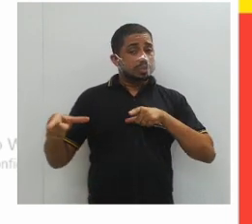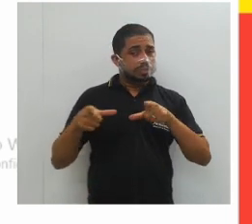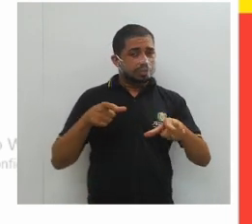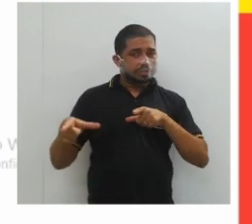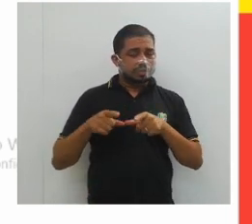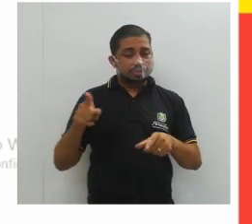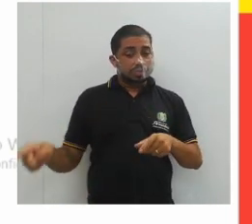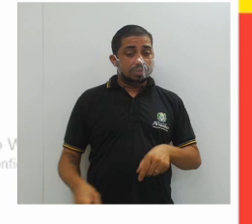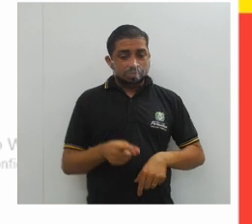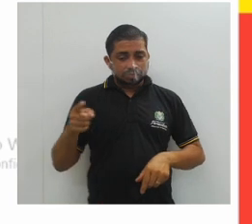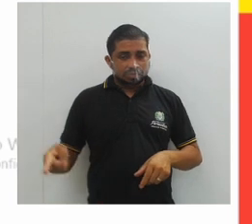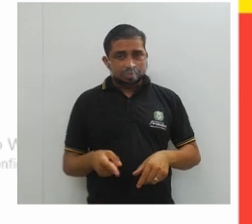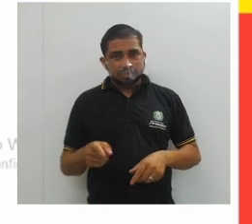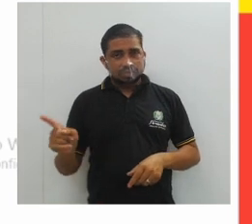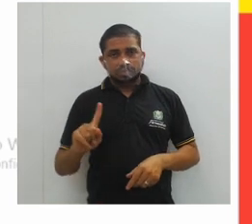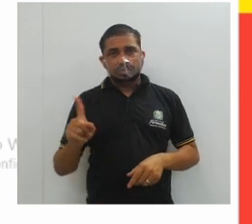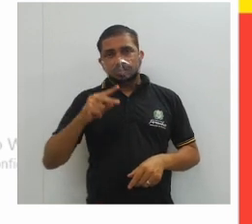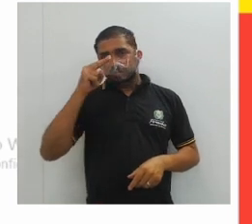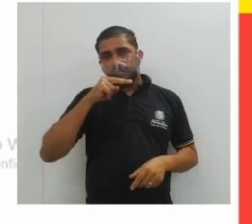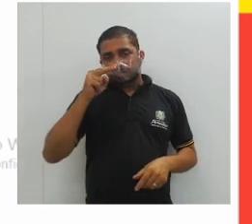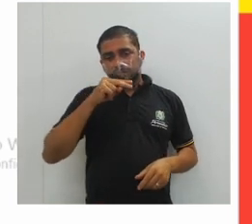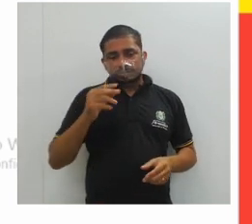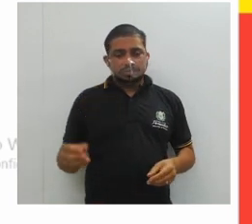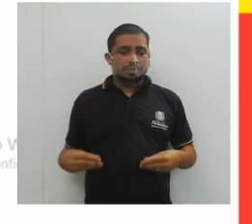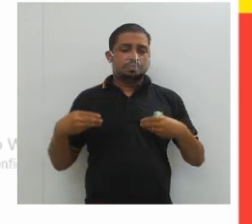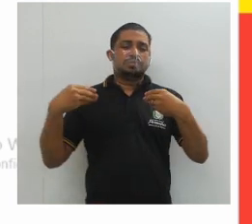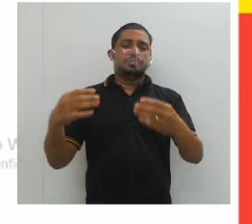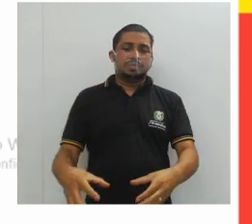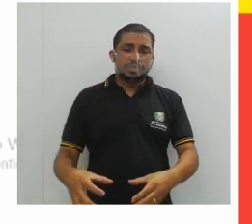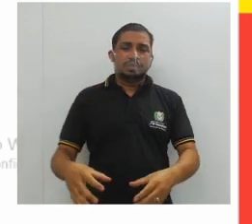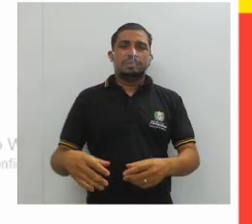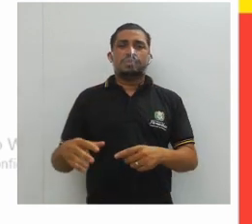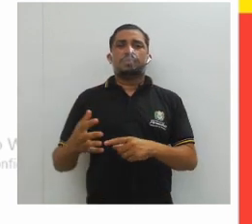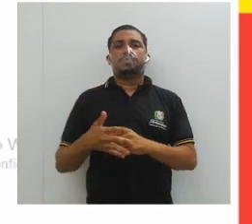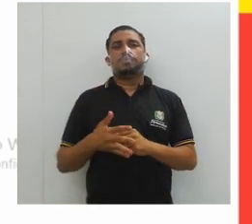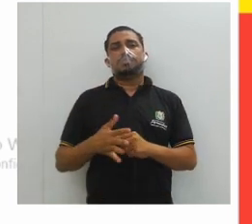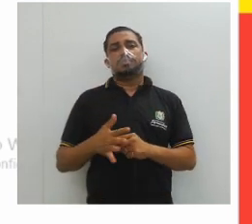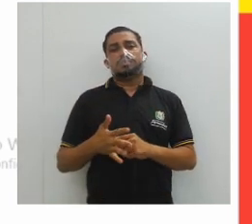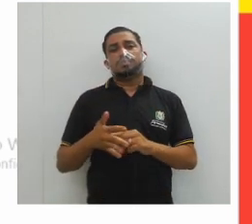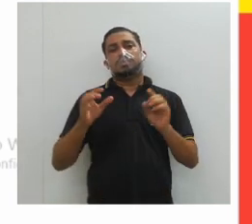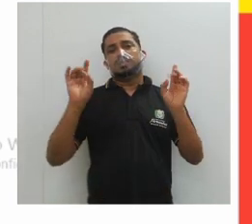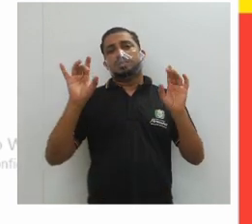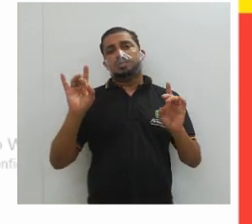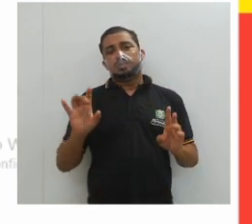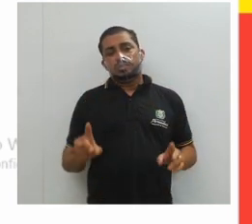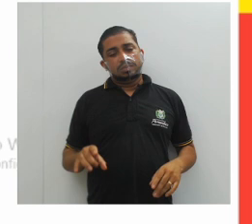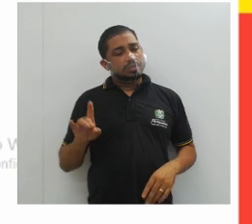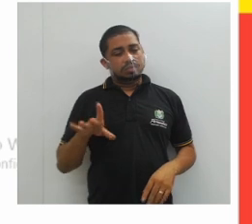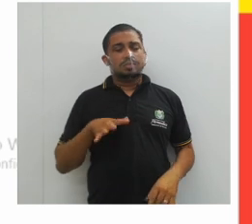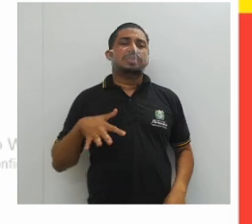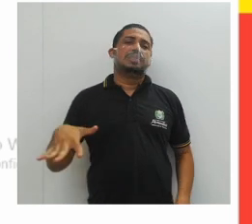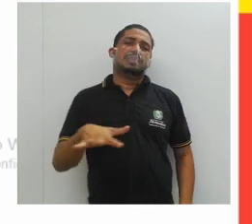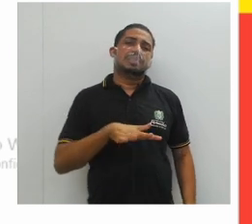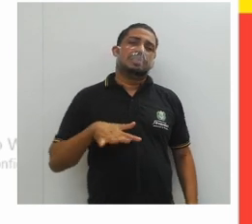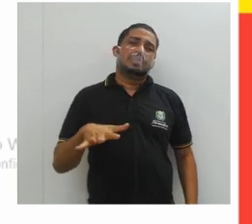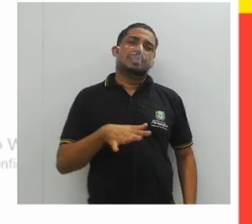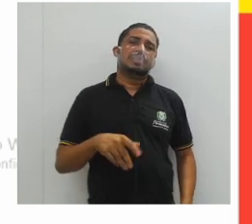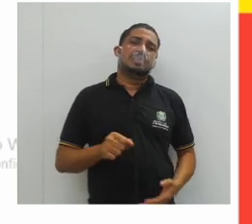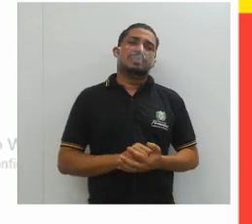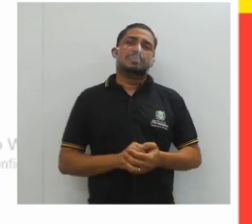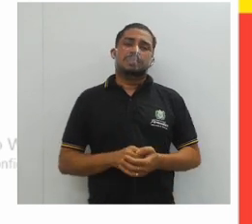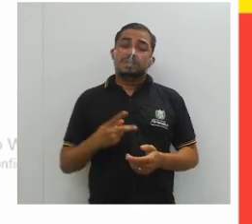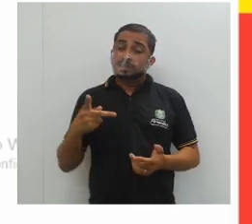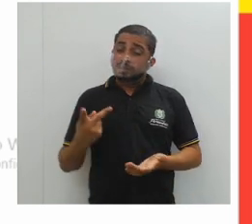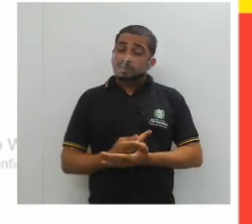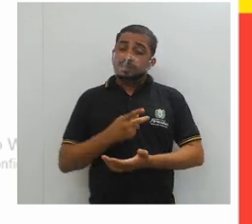dessa roda do carro não é o mesmo que vai botar o motor. Ele fica especialista naquela área ali para poder cometer o